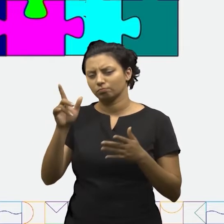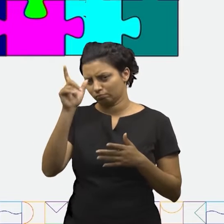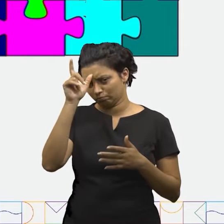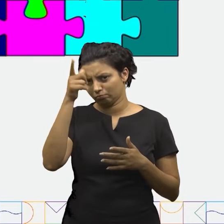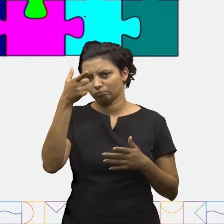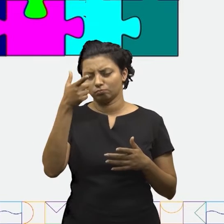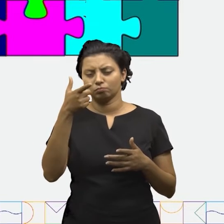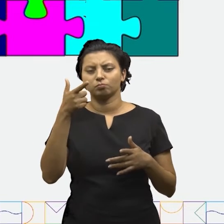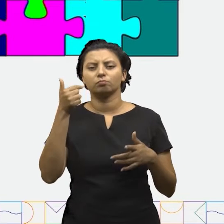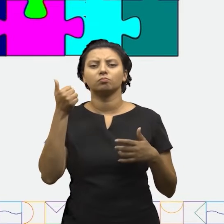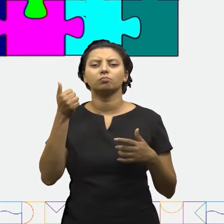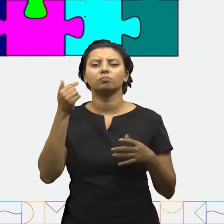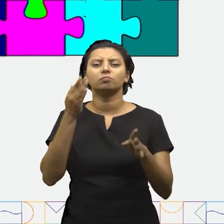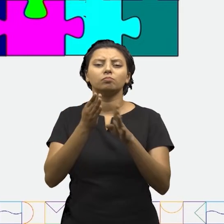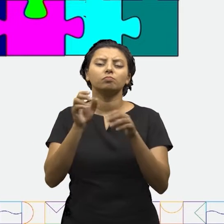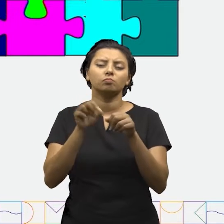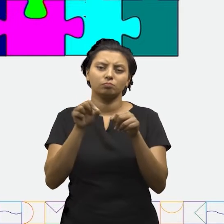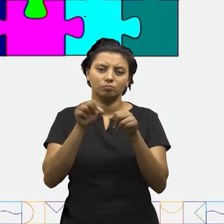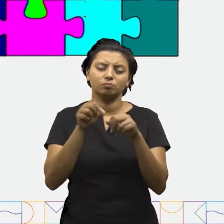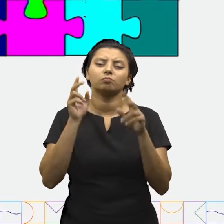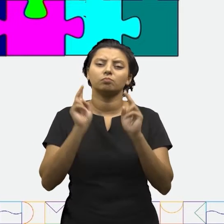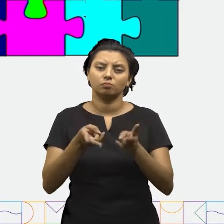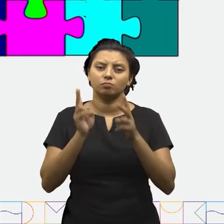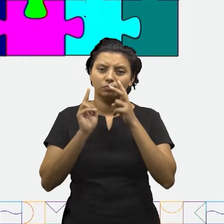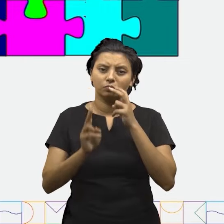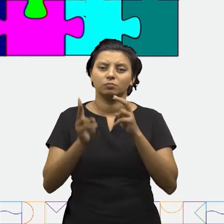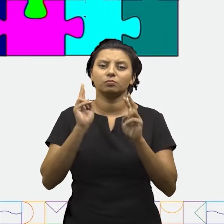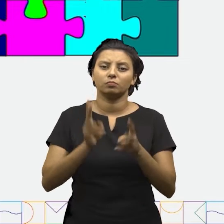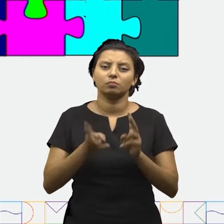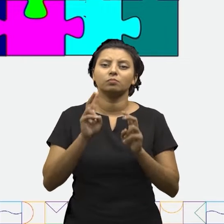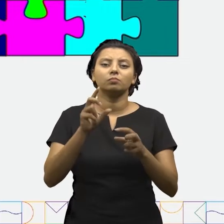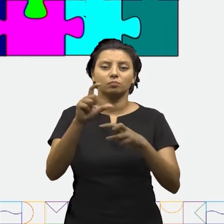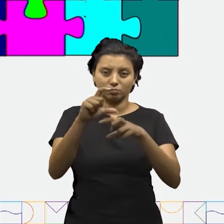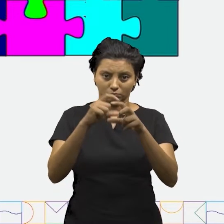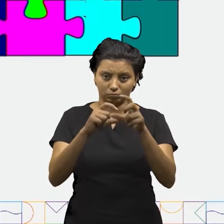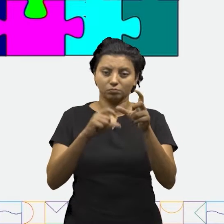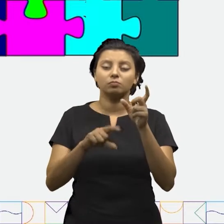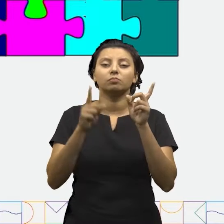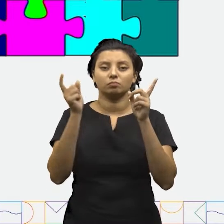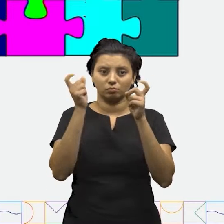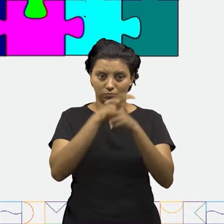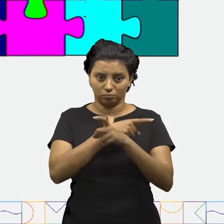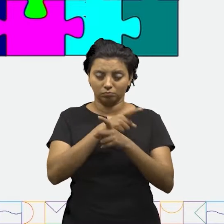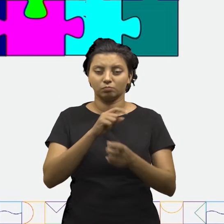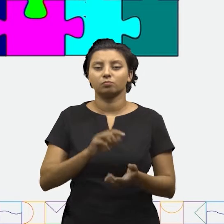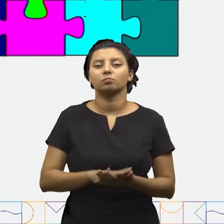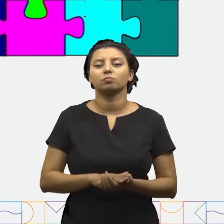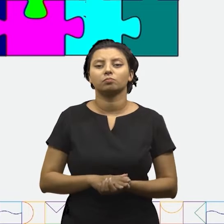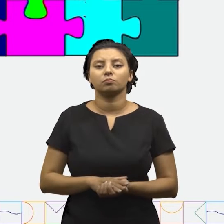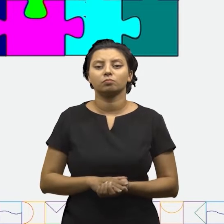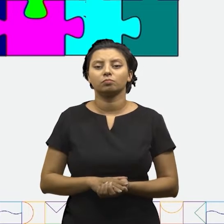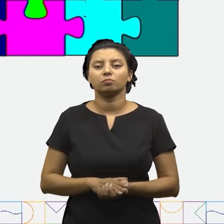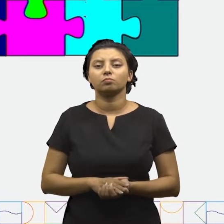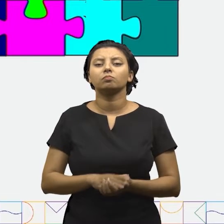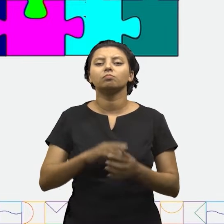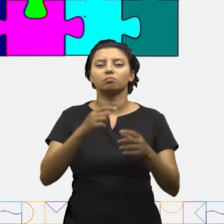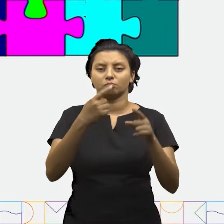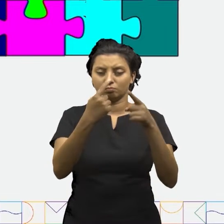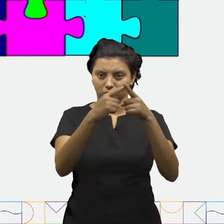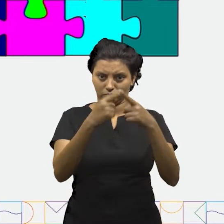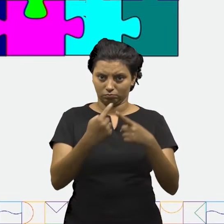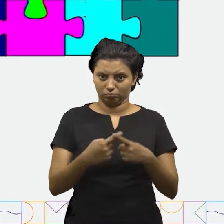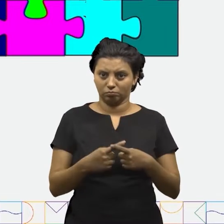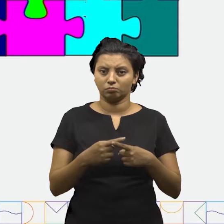então, nós vamos fazer a mesma coisa no quebra-cabeça de nível difícil, onde nós vamos